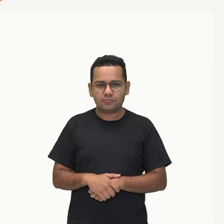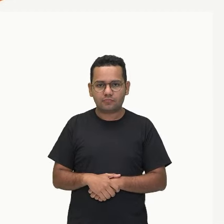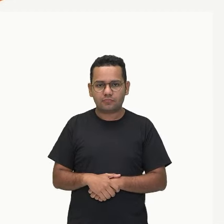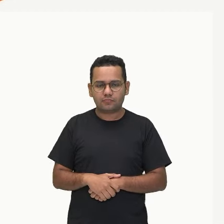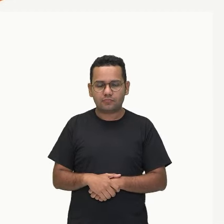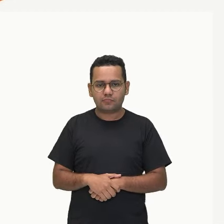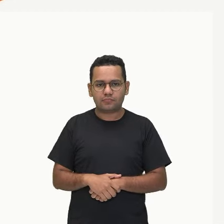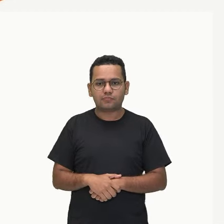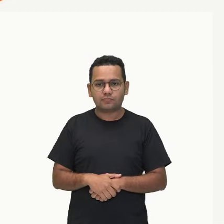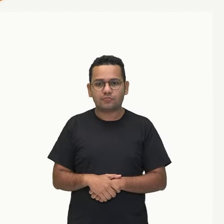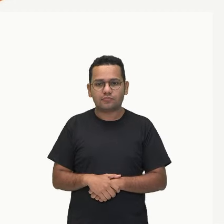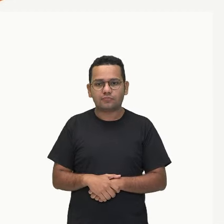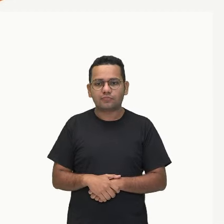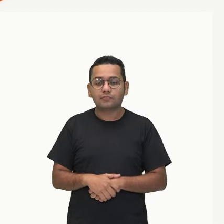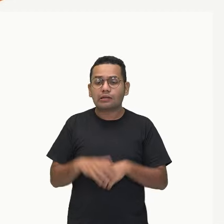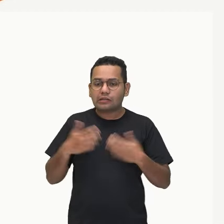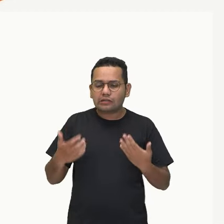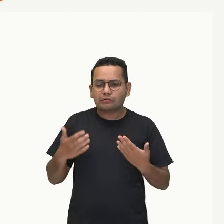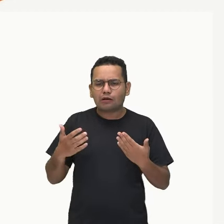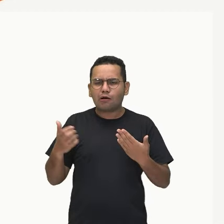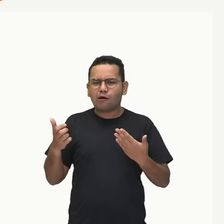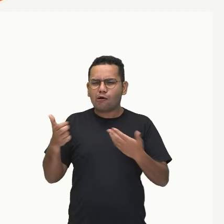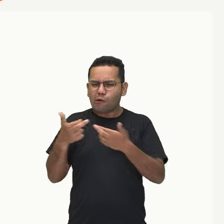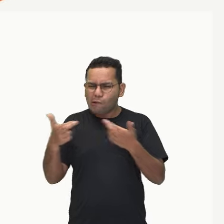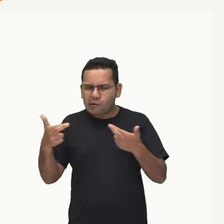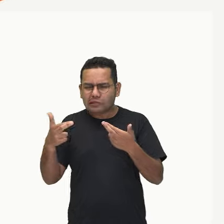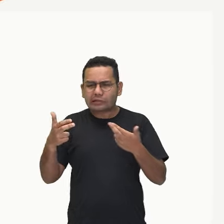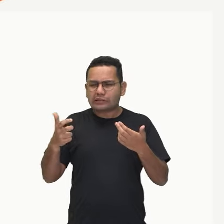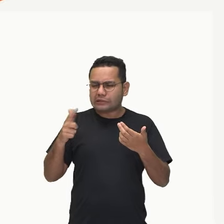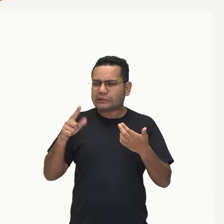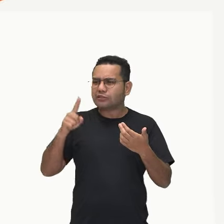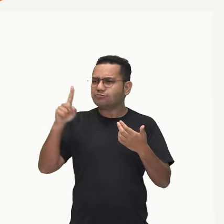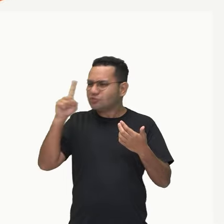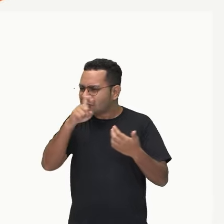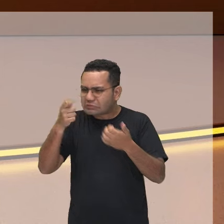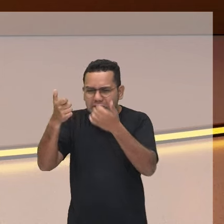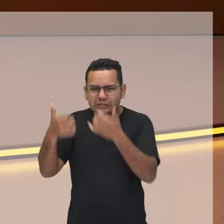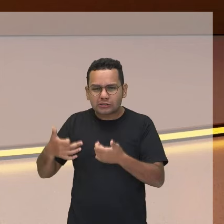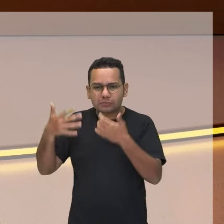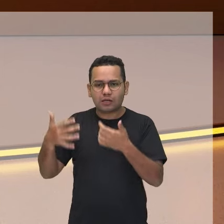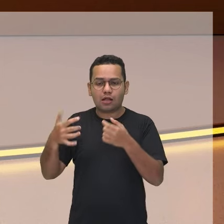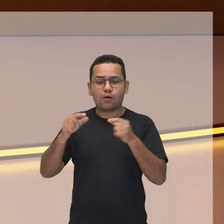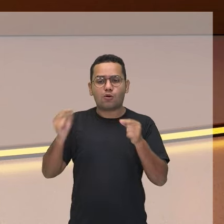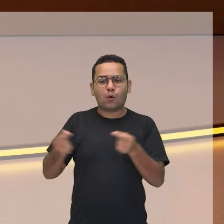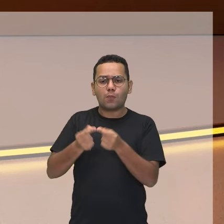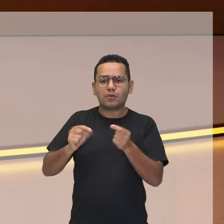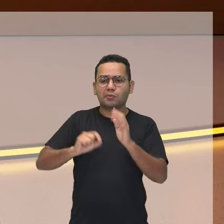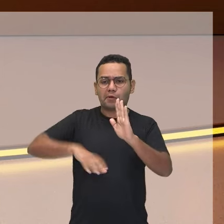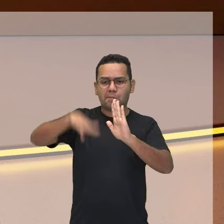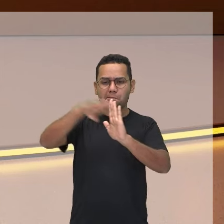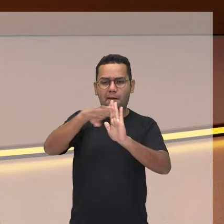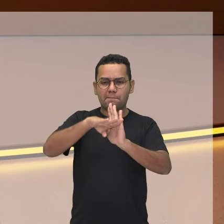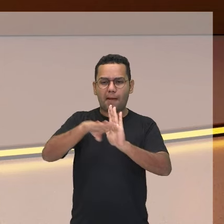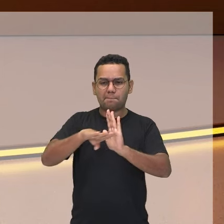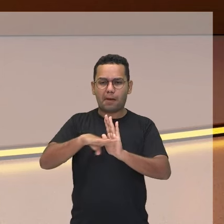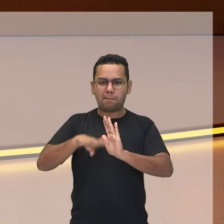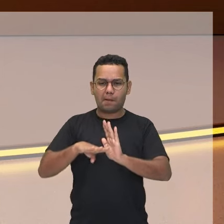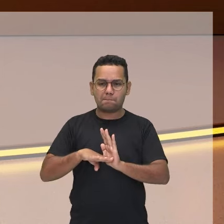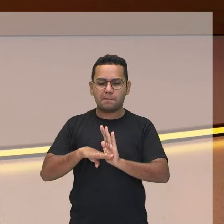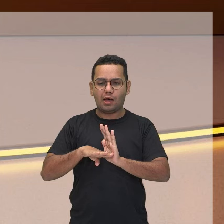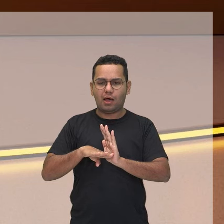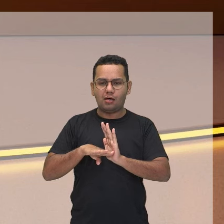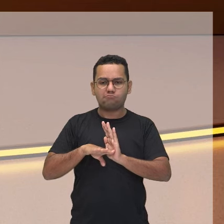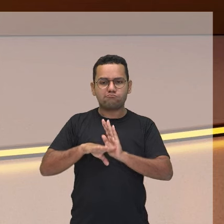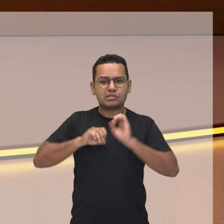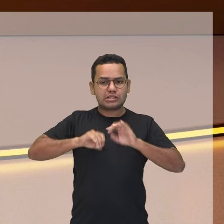ali, nesse conhecimento religioso. É os mistérios de Deus. Estão vendo aqui?